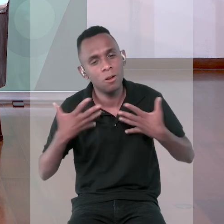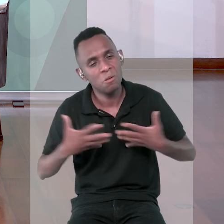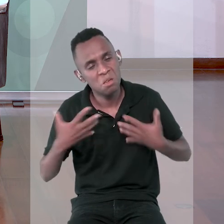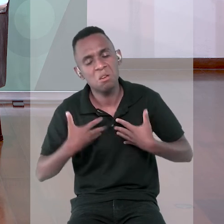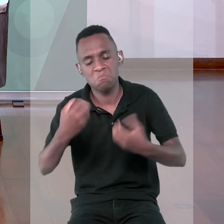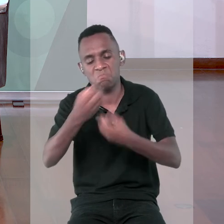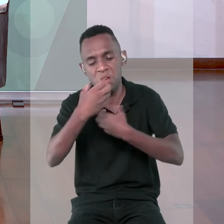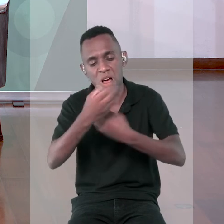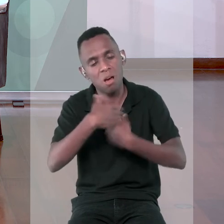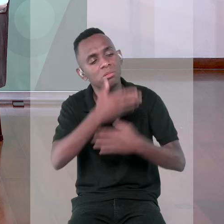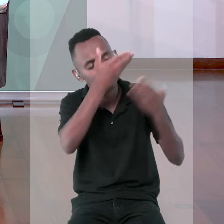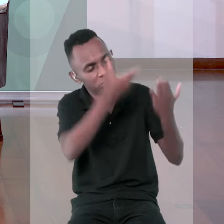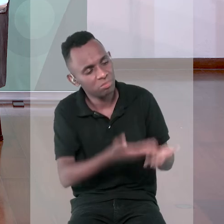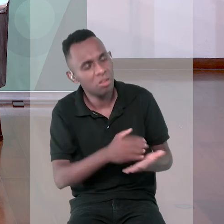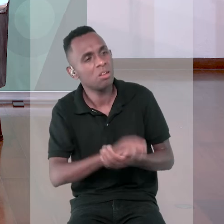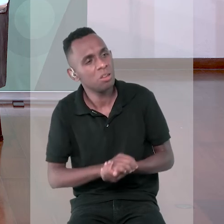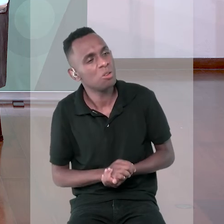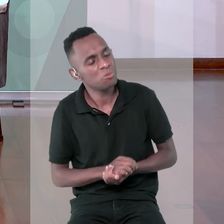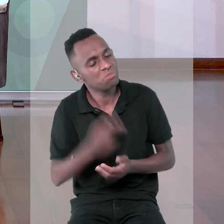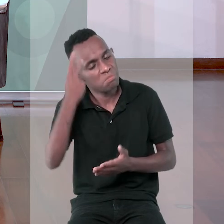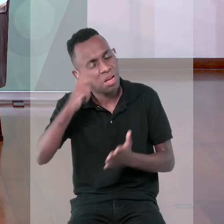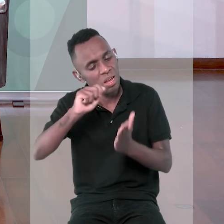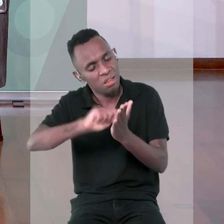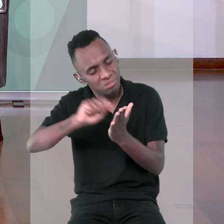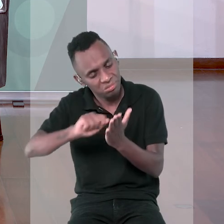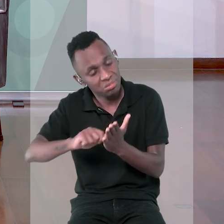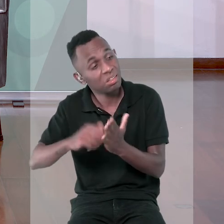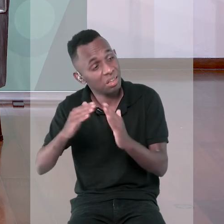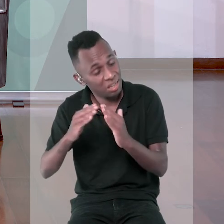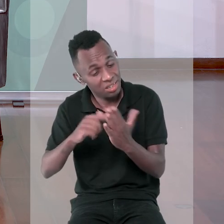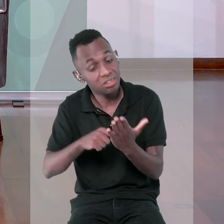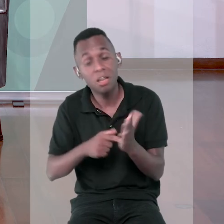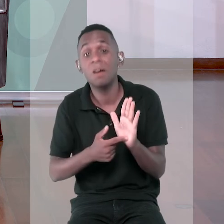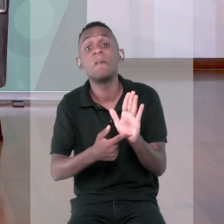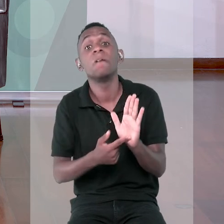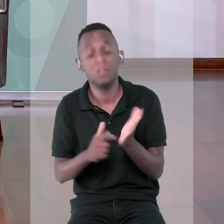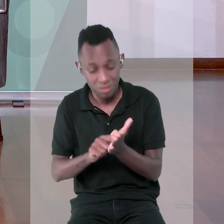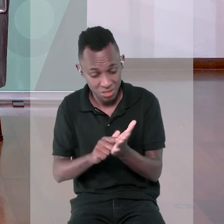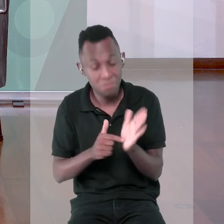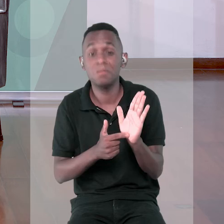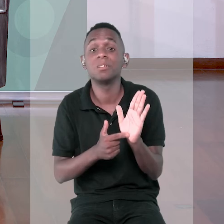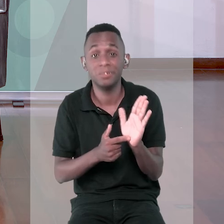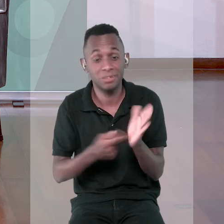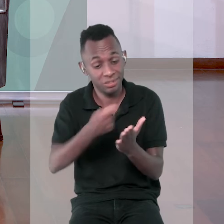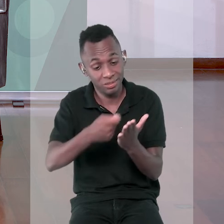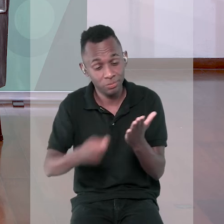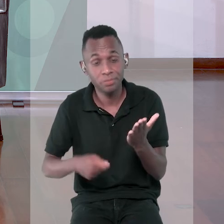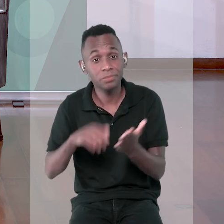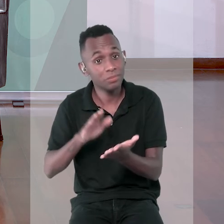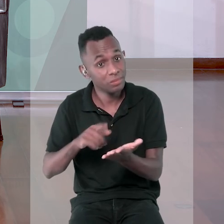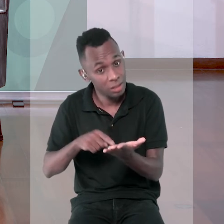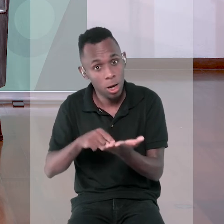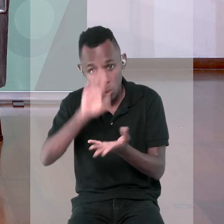uma aula. Isabelle, eu fiz um para casa que você não imagina. Cadê? Mostra o para casa que lê. Não, isso aqui